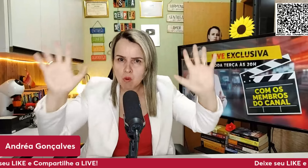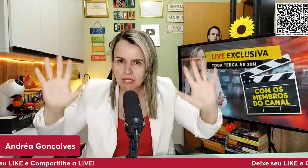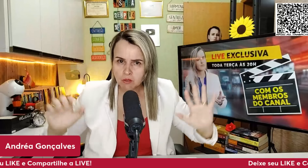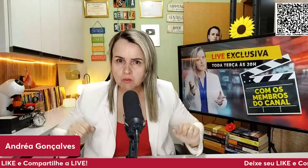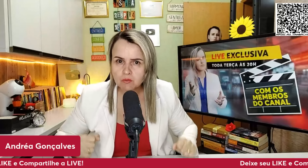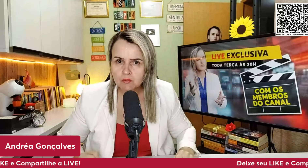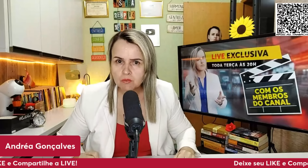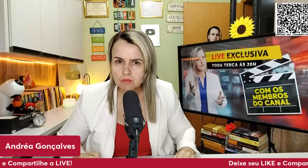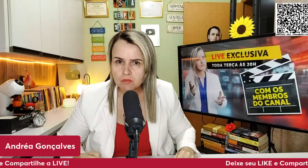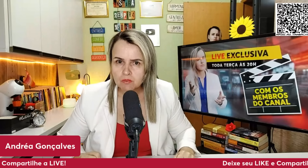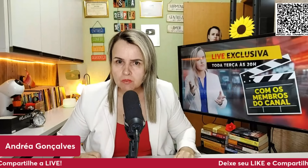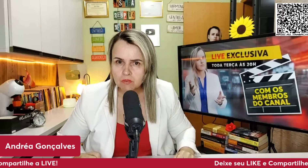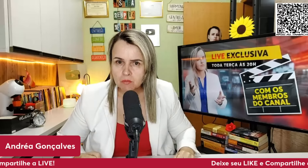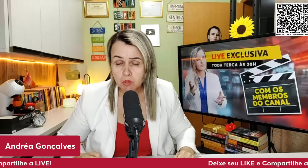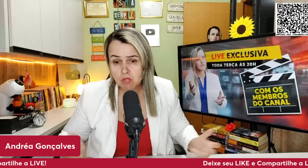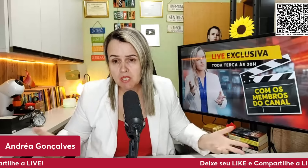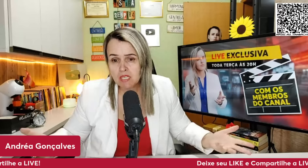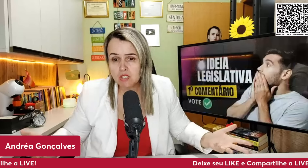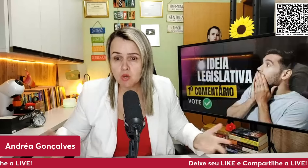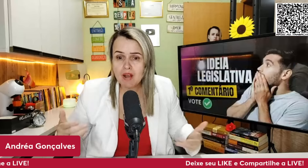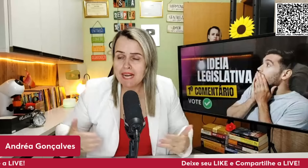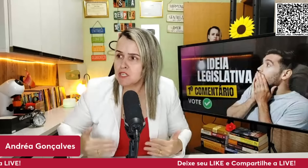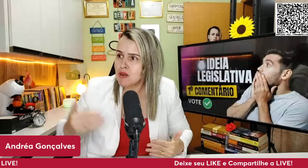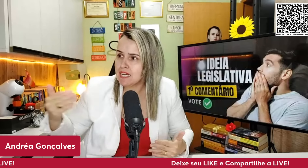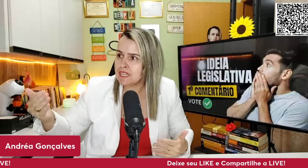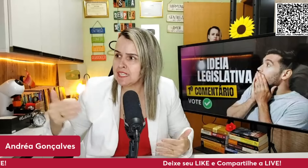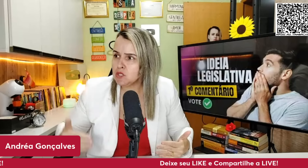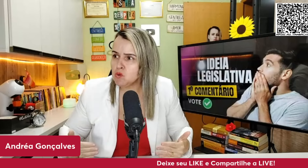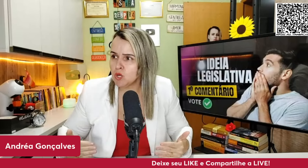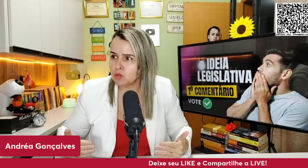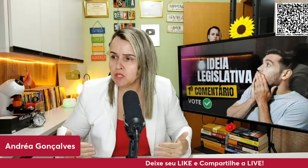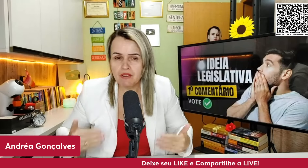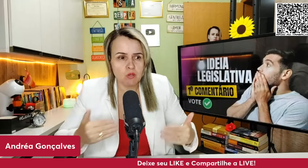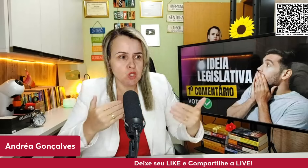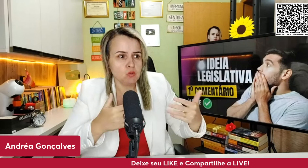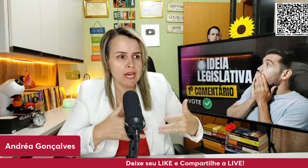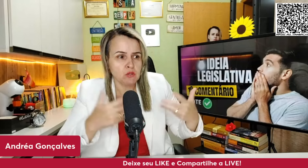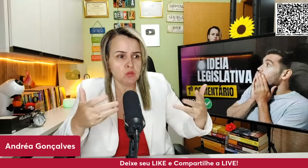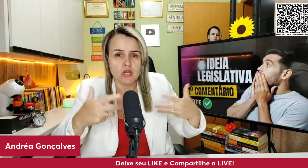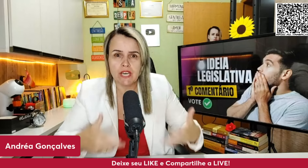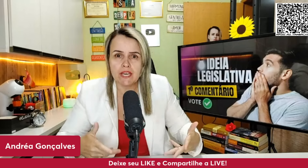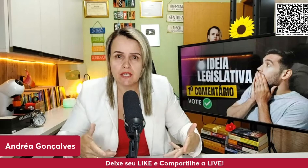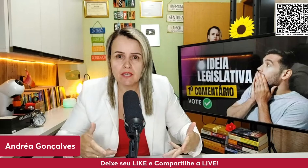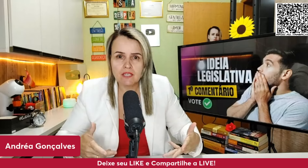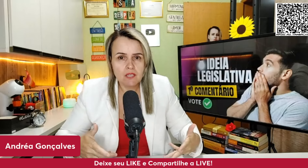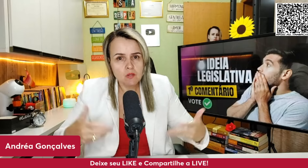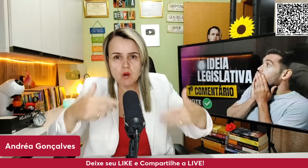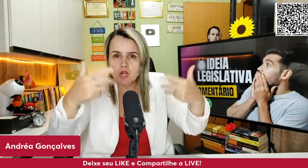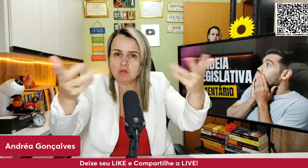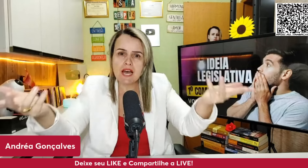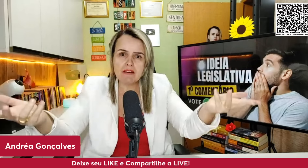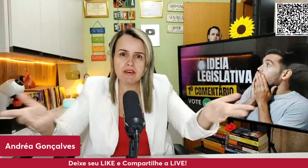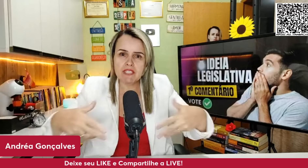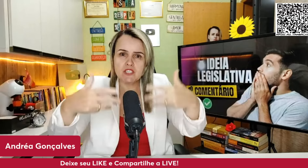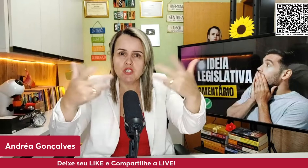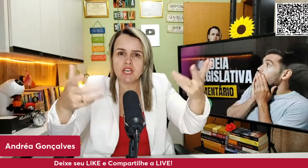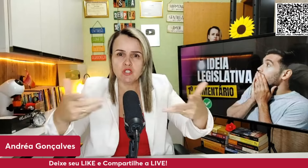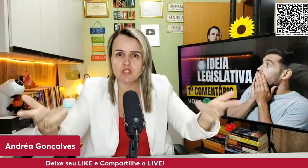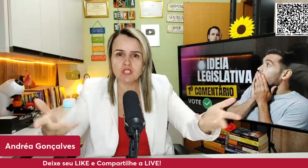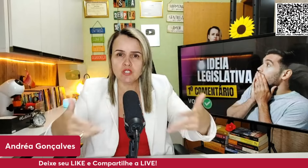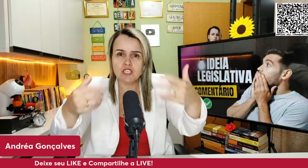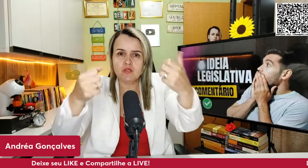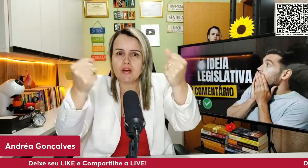até quando porque o seguinte se o cara deu uma cadeirada no outro e vai continuar todo Ok o outro lá vai